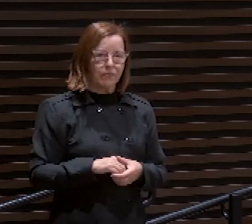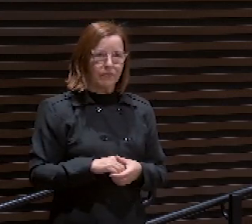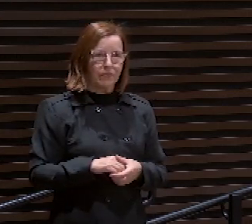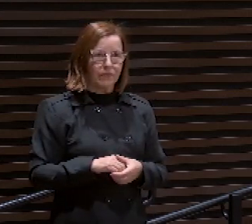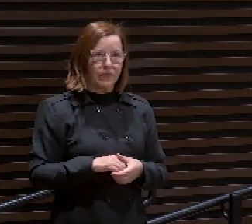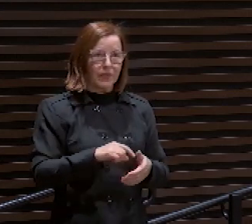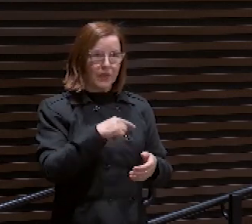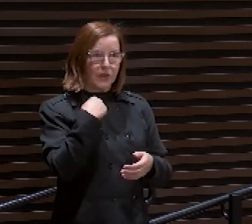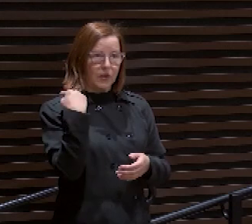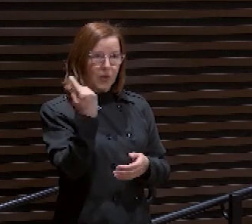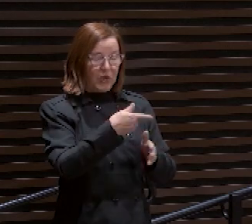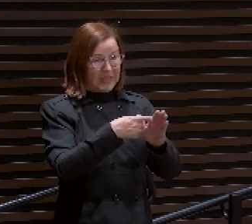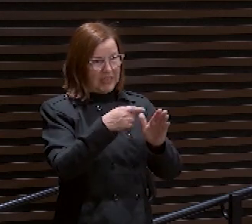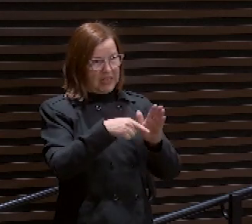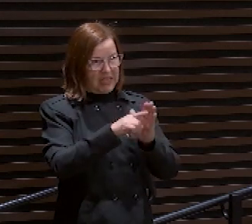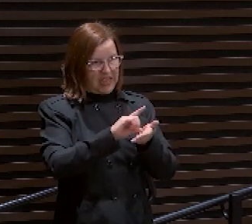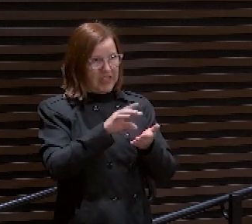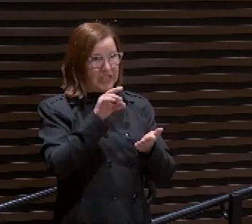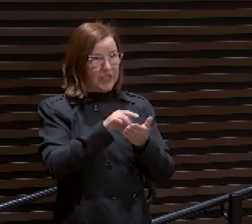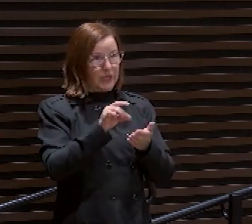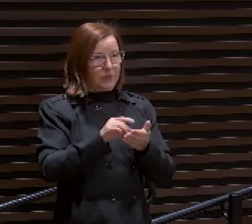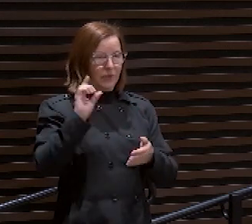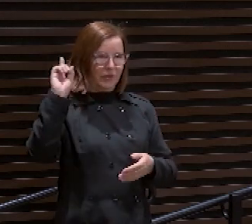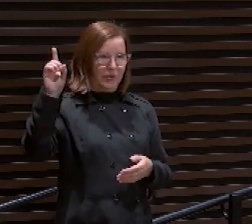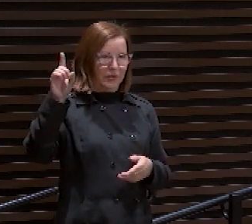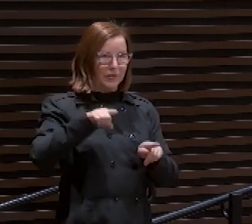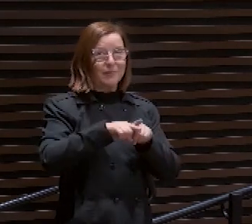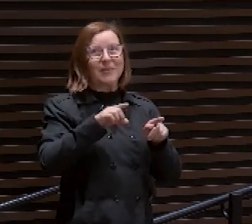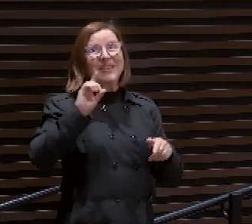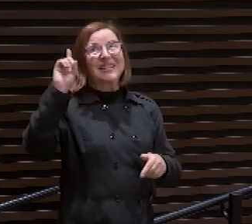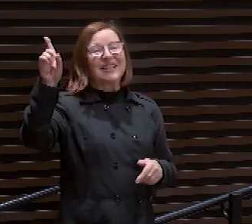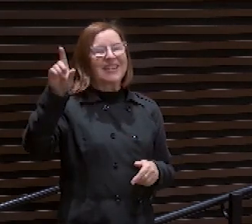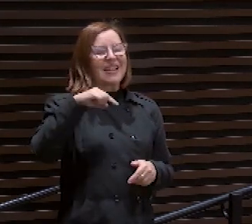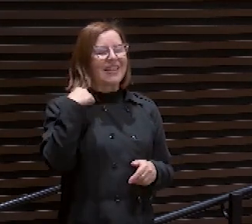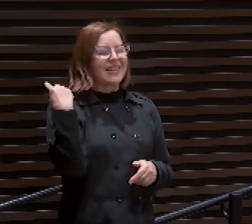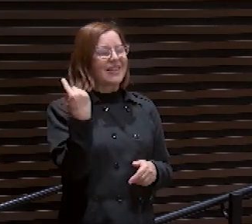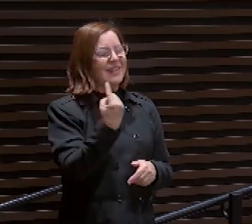Nós éramos inimigos de Deus, e Ele nos amou com graça e misericórdia.